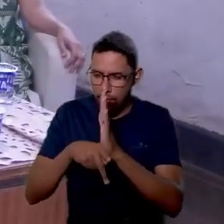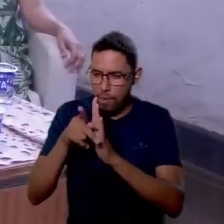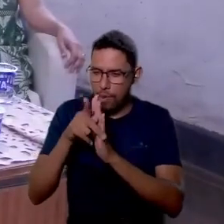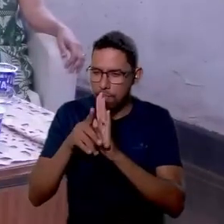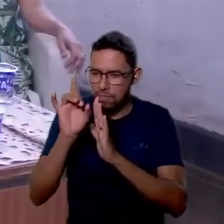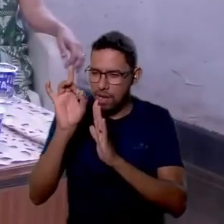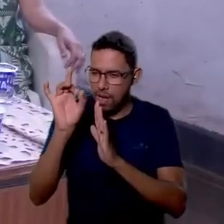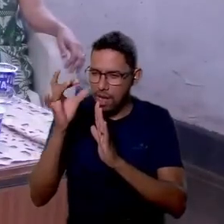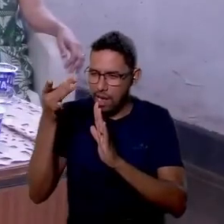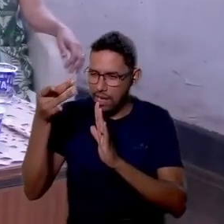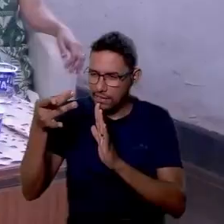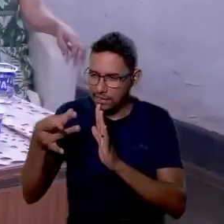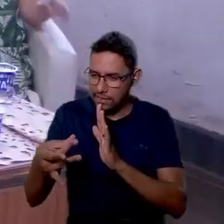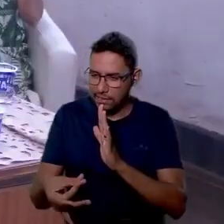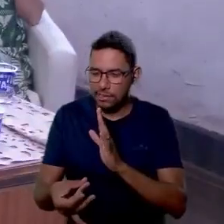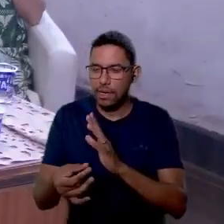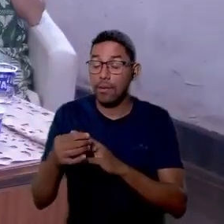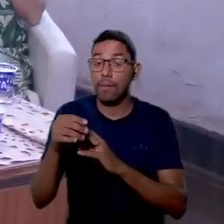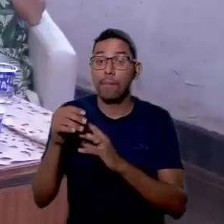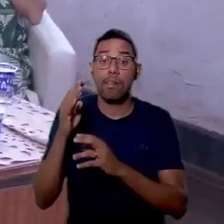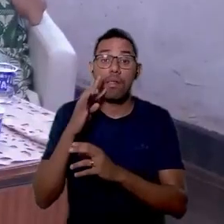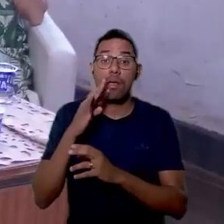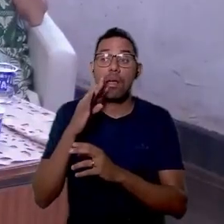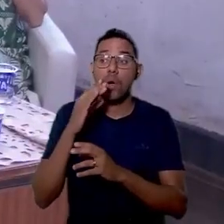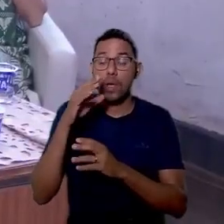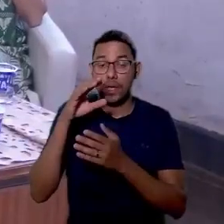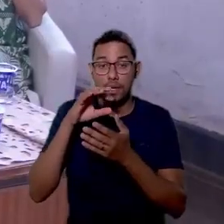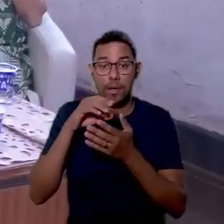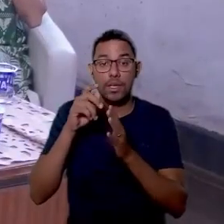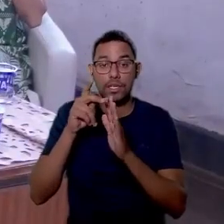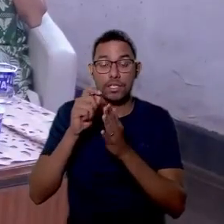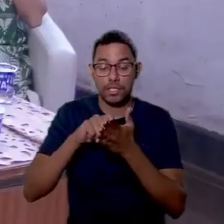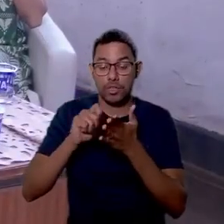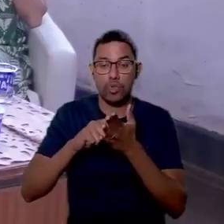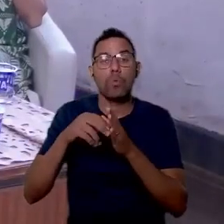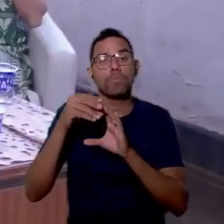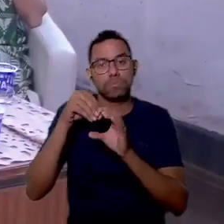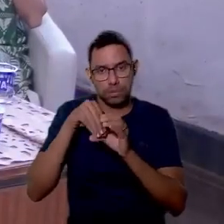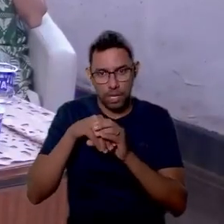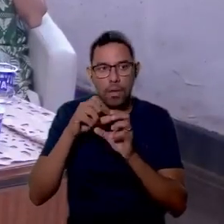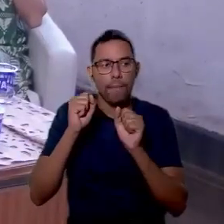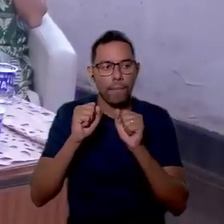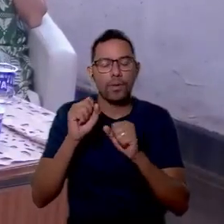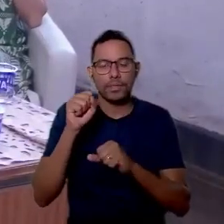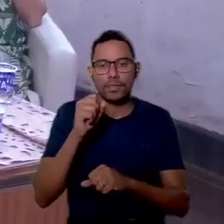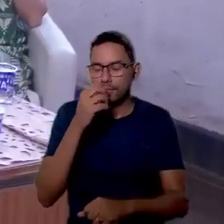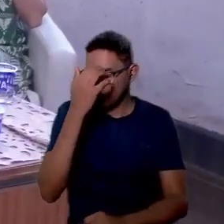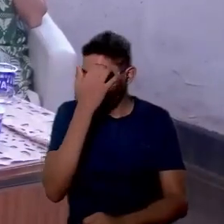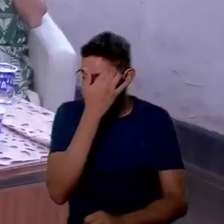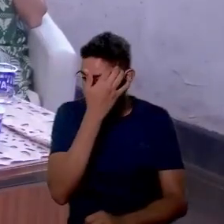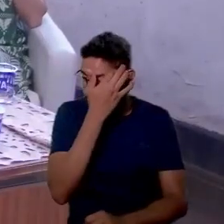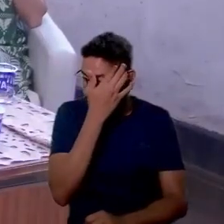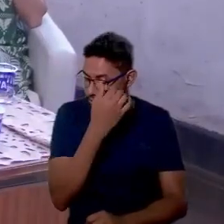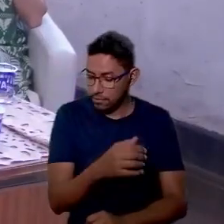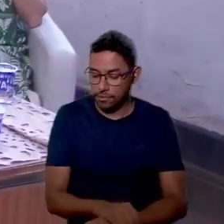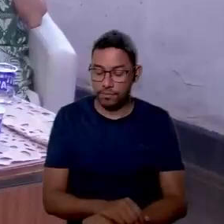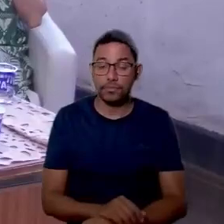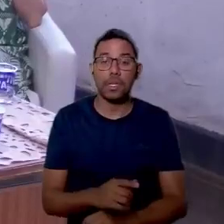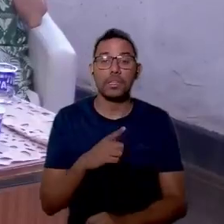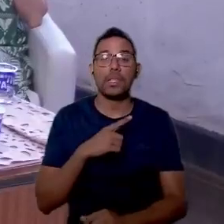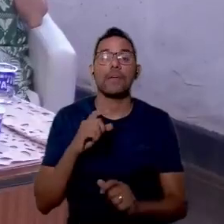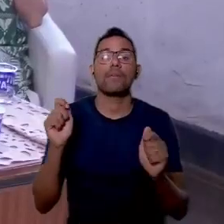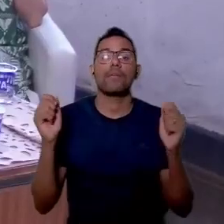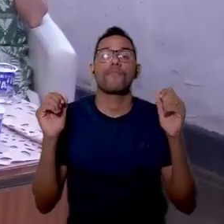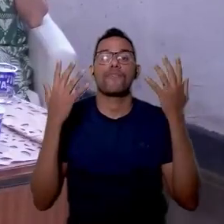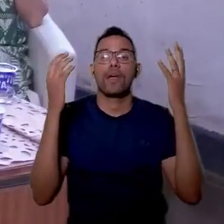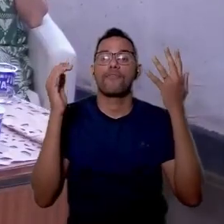muito projeto bacana que eu posso, como escritor, me inserir. Né? Ele mesmo ressaltou que tinha visto lá que tinha muita festa